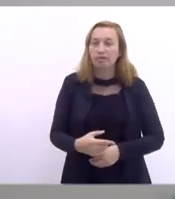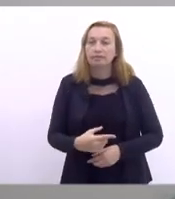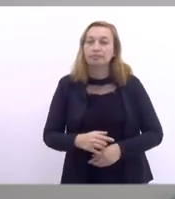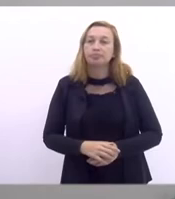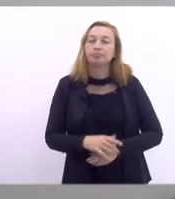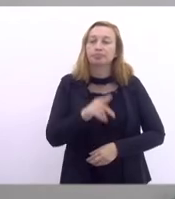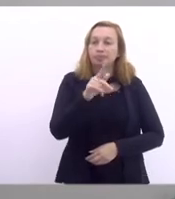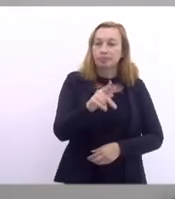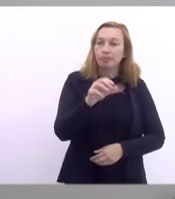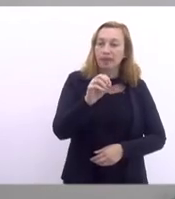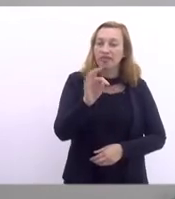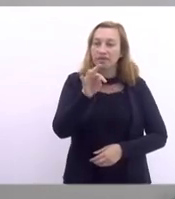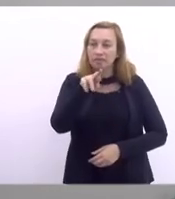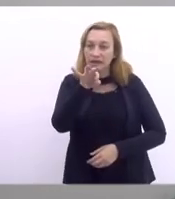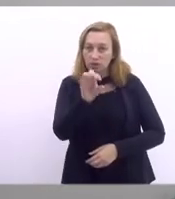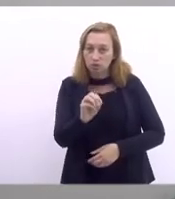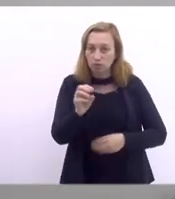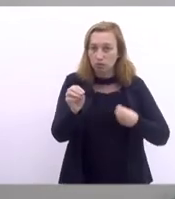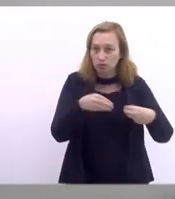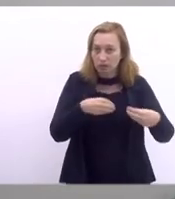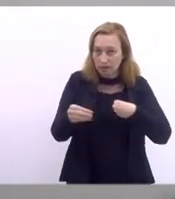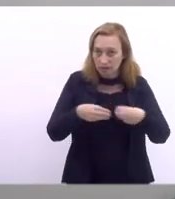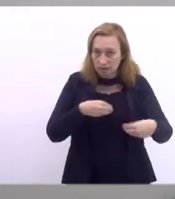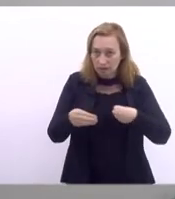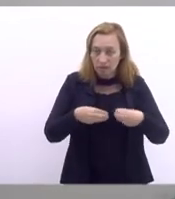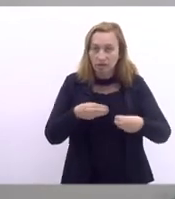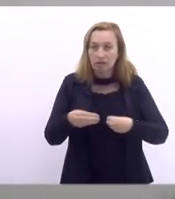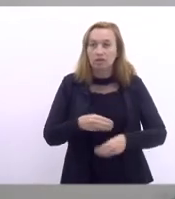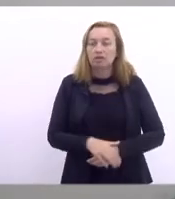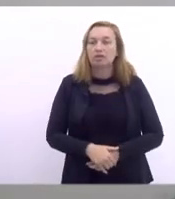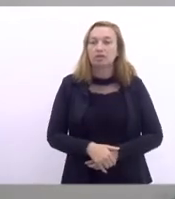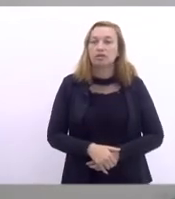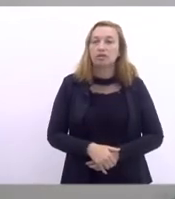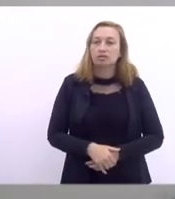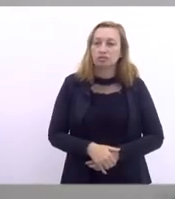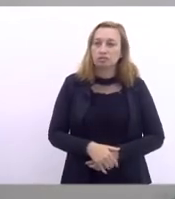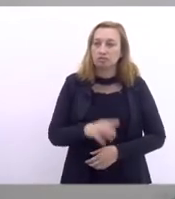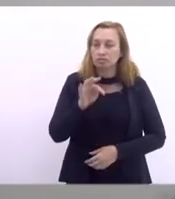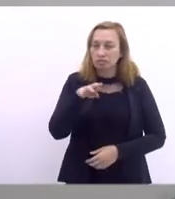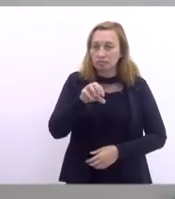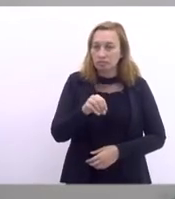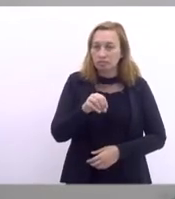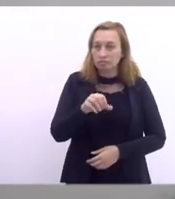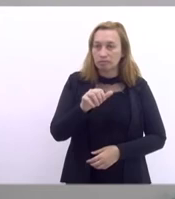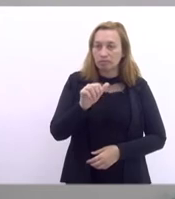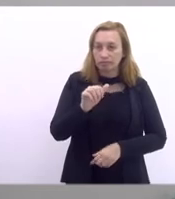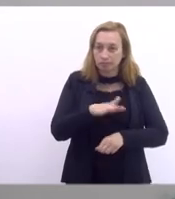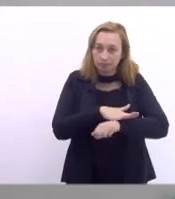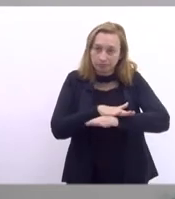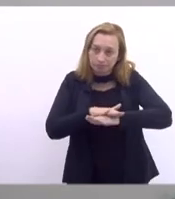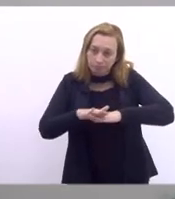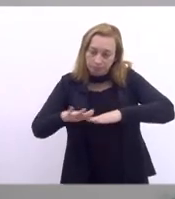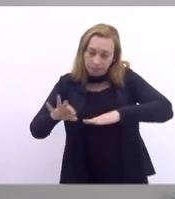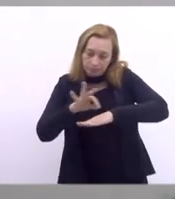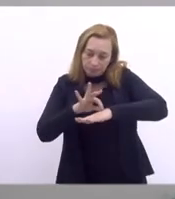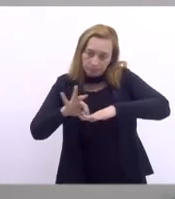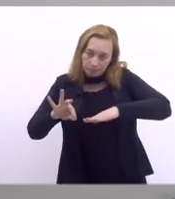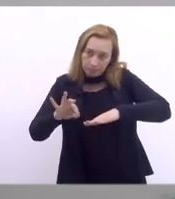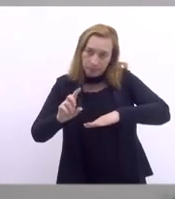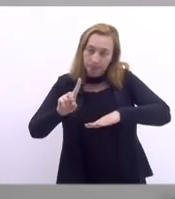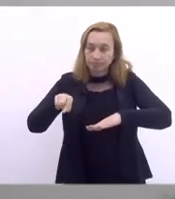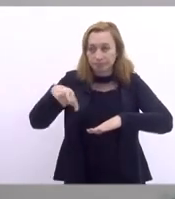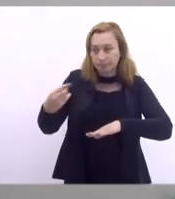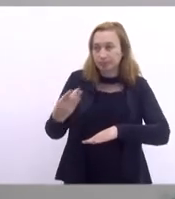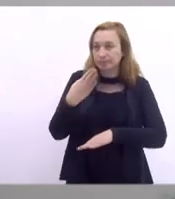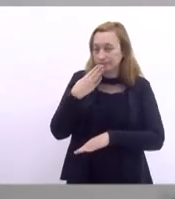um pavimento flexível estar hoje em dia de concreto asfáltico não porque pode ser outros tipos